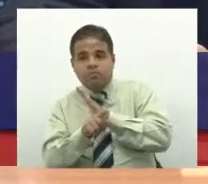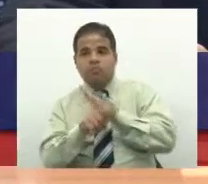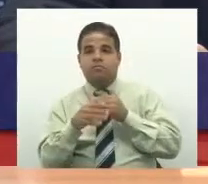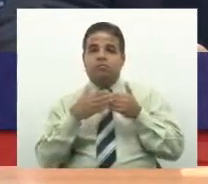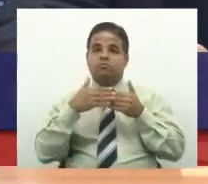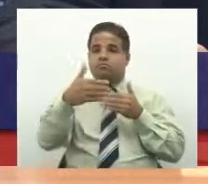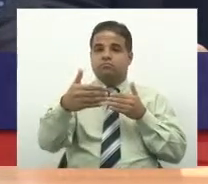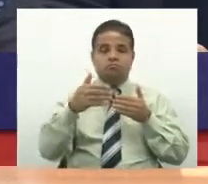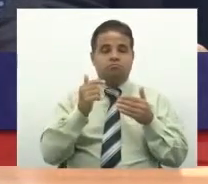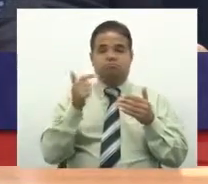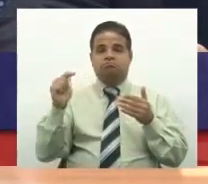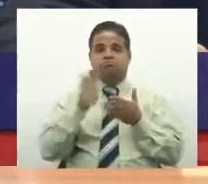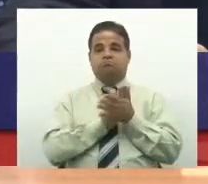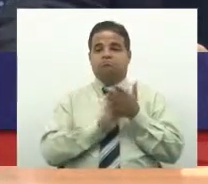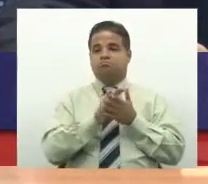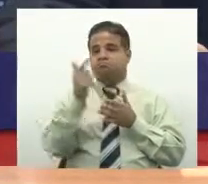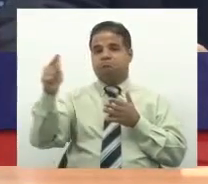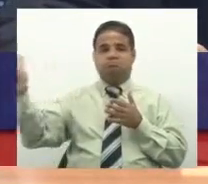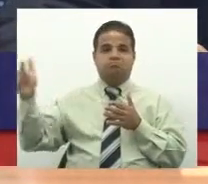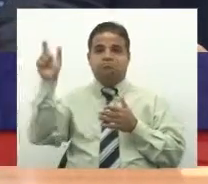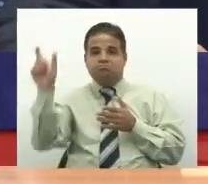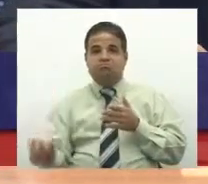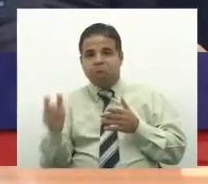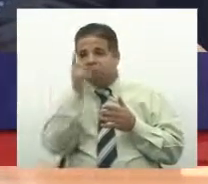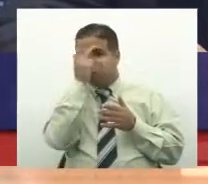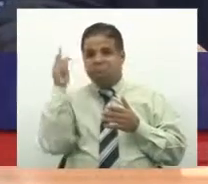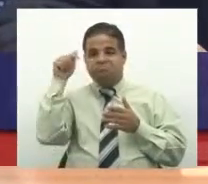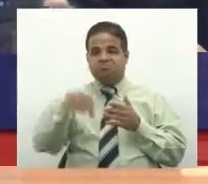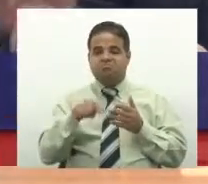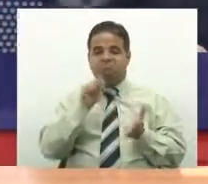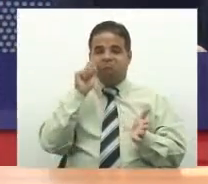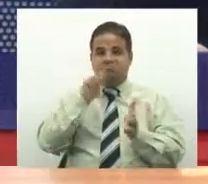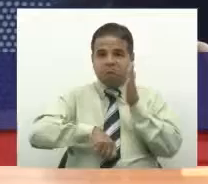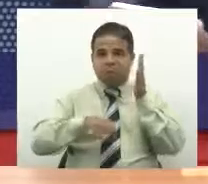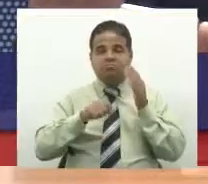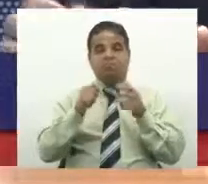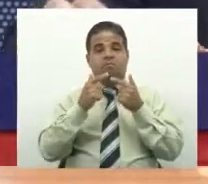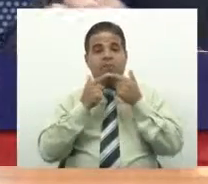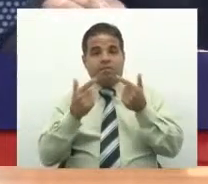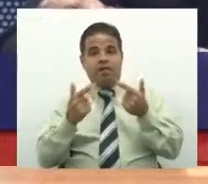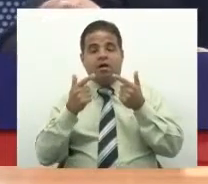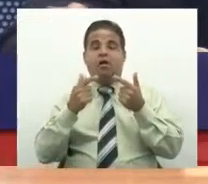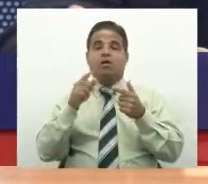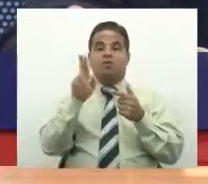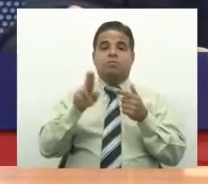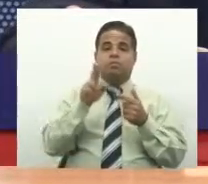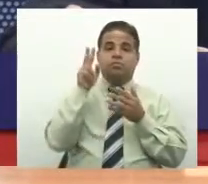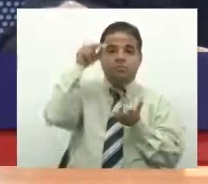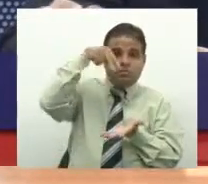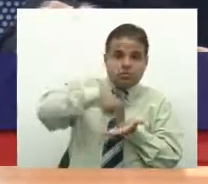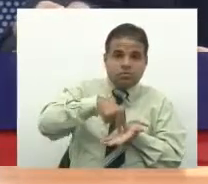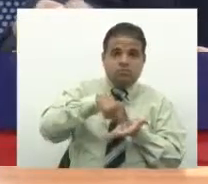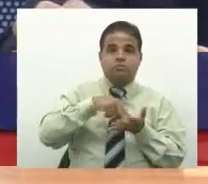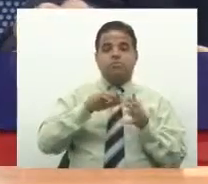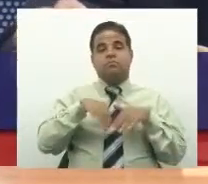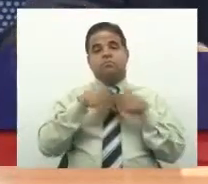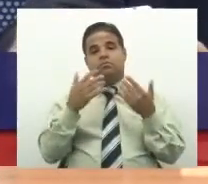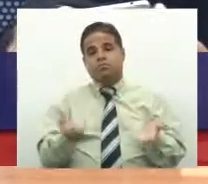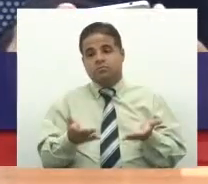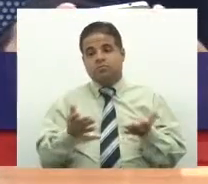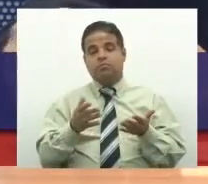e também não há nenhum munícipe inscrito para fazer uso da tribuna e fazer